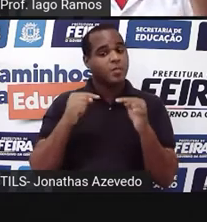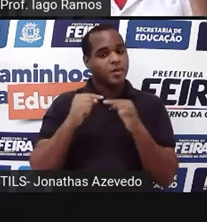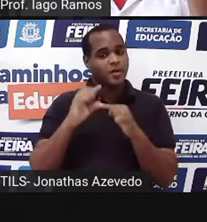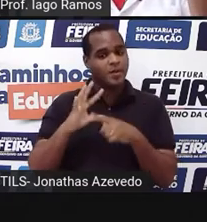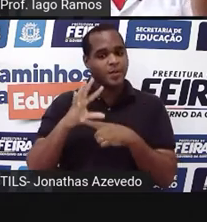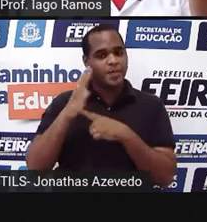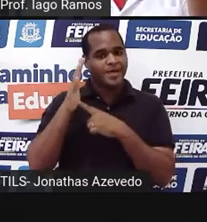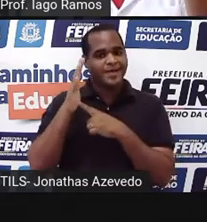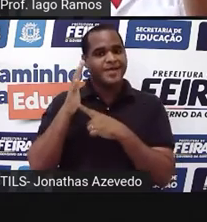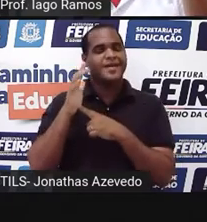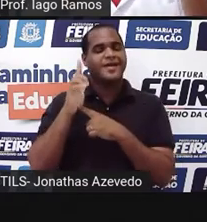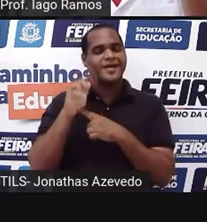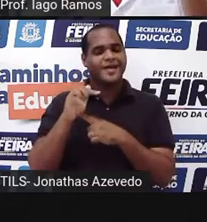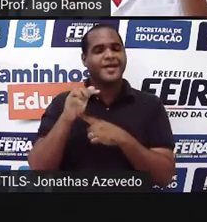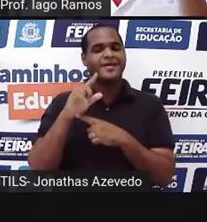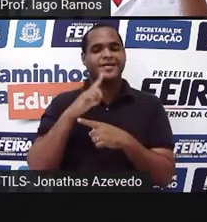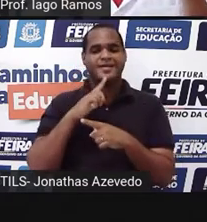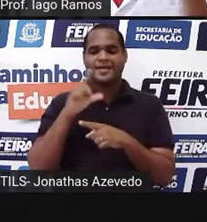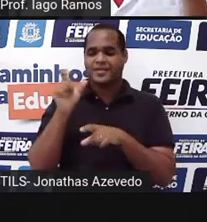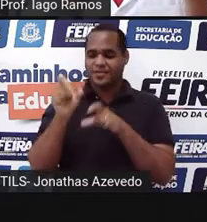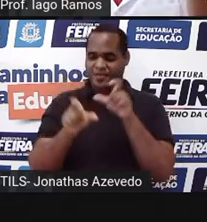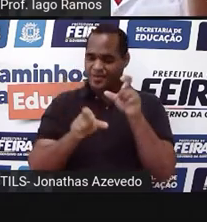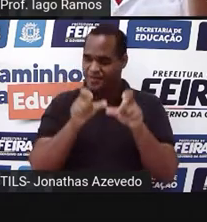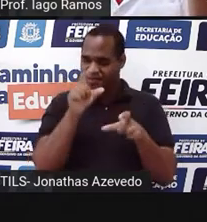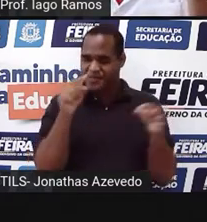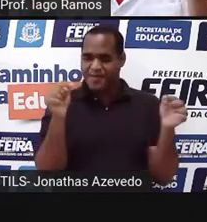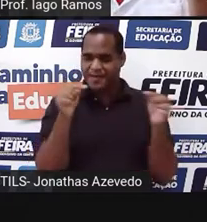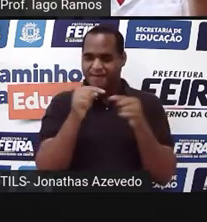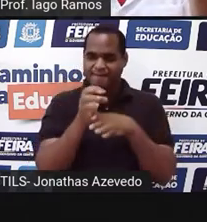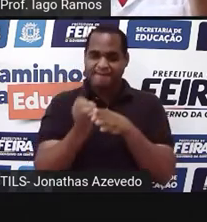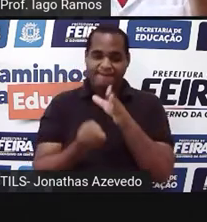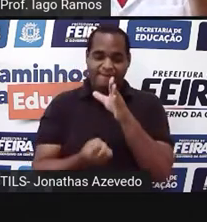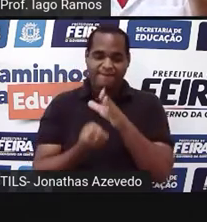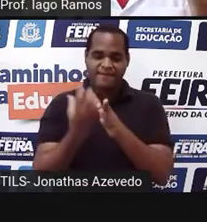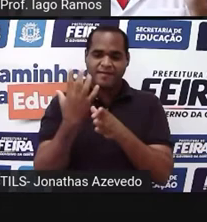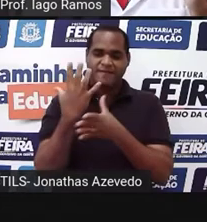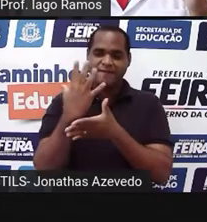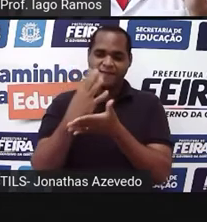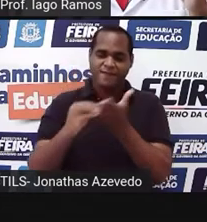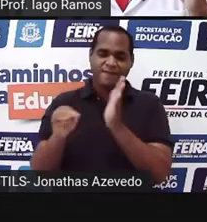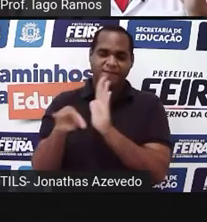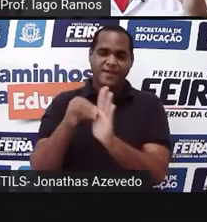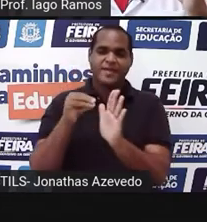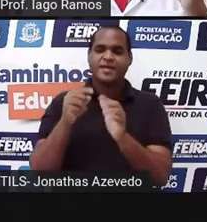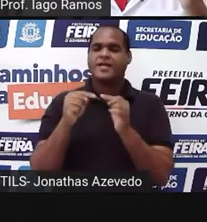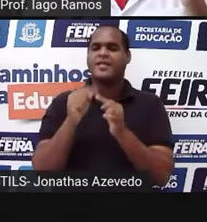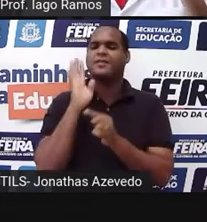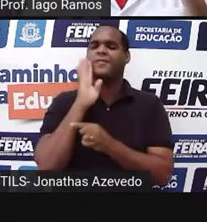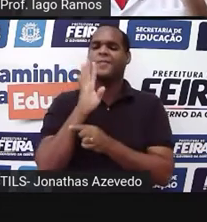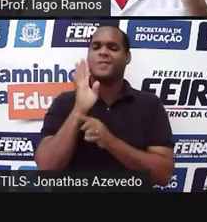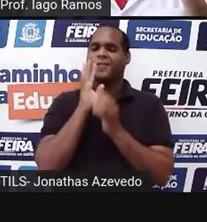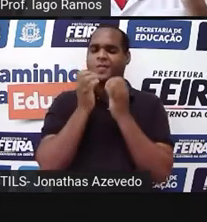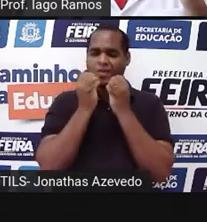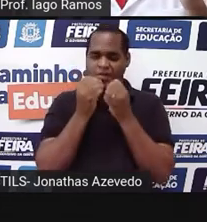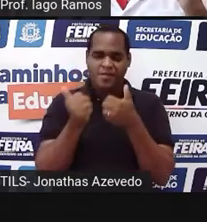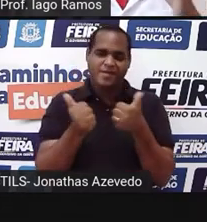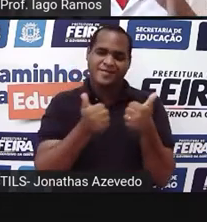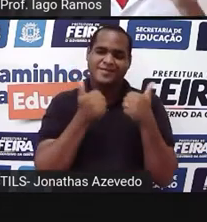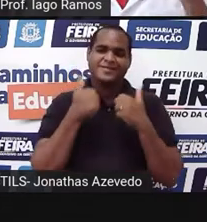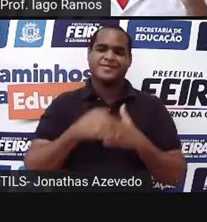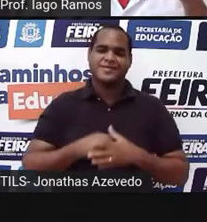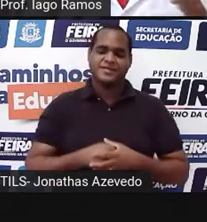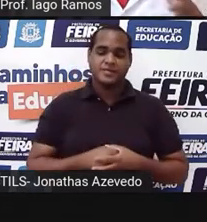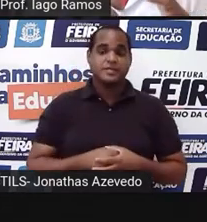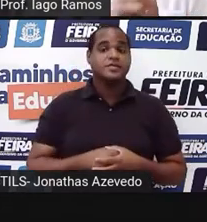acontece entre um modelo e desse modelo nasce uma imitação. Que coisa legal, tá?